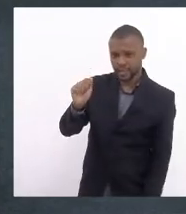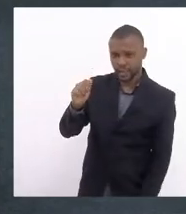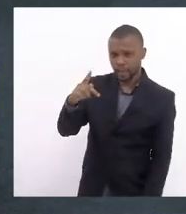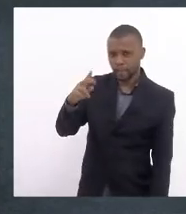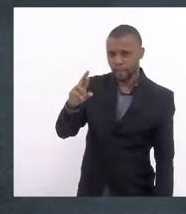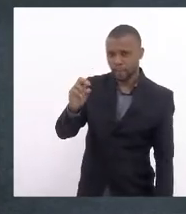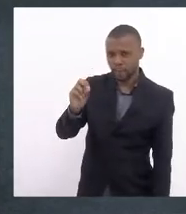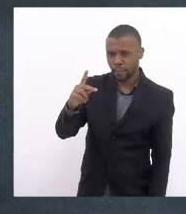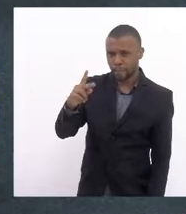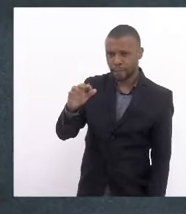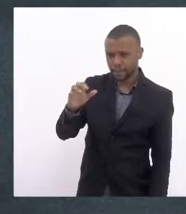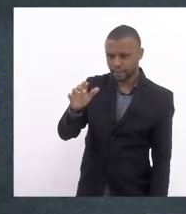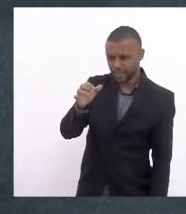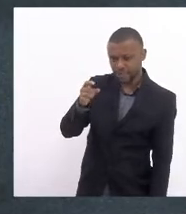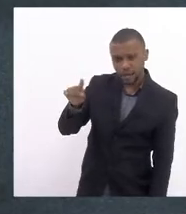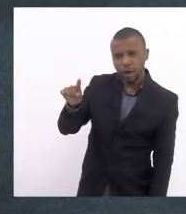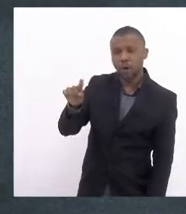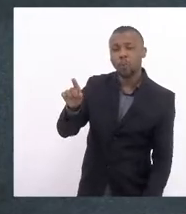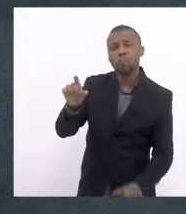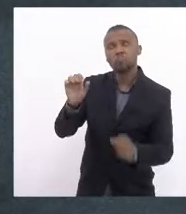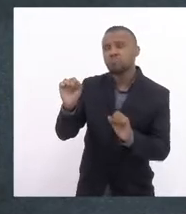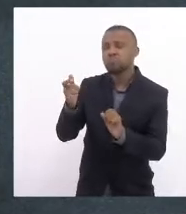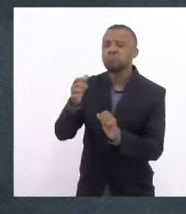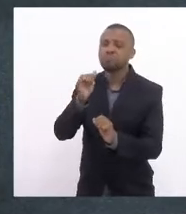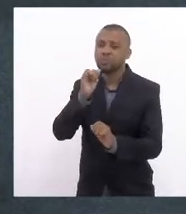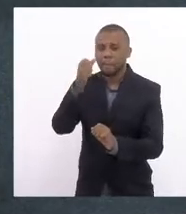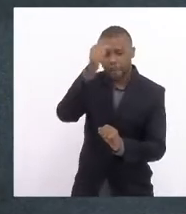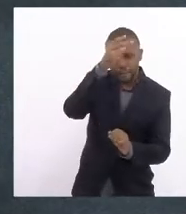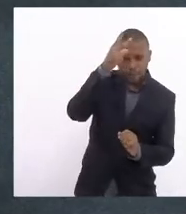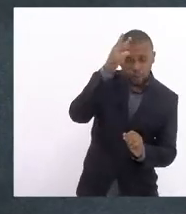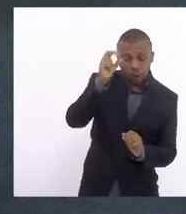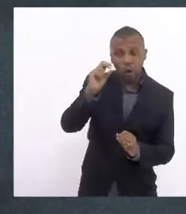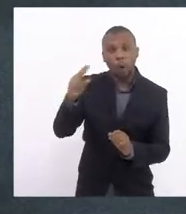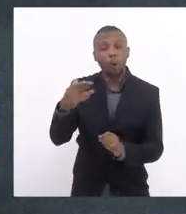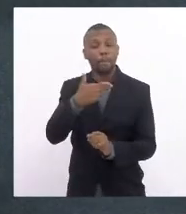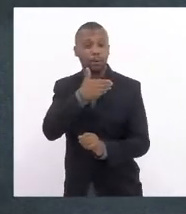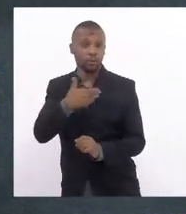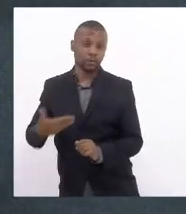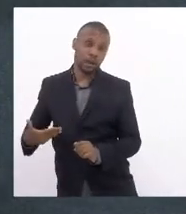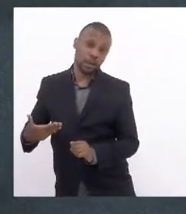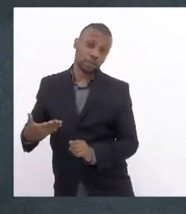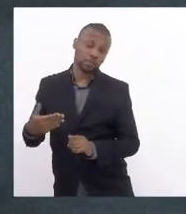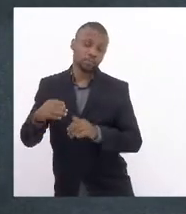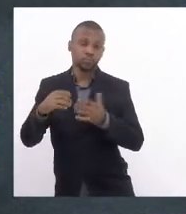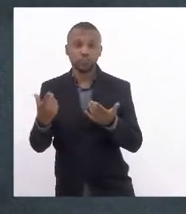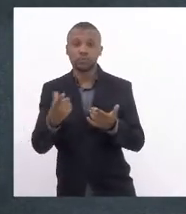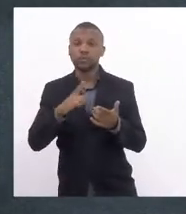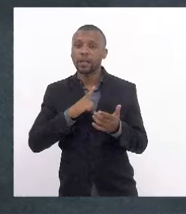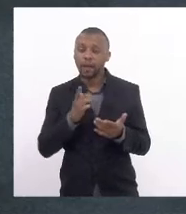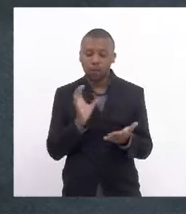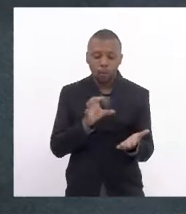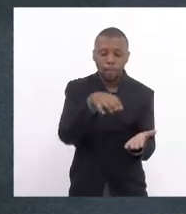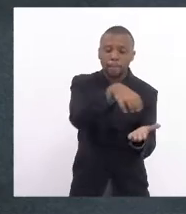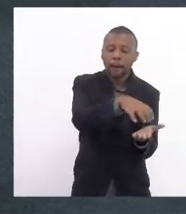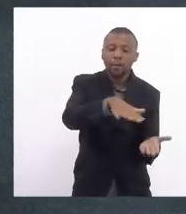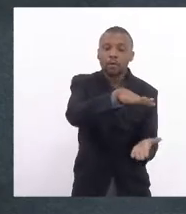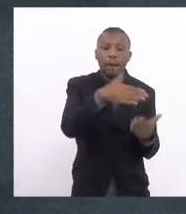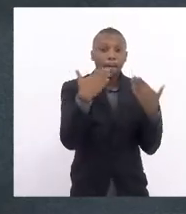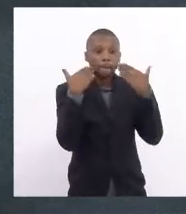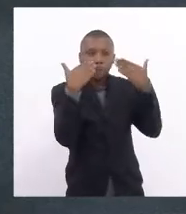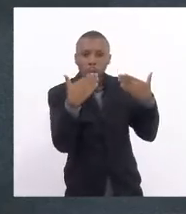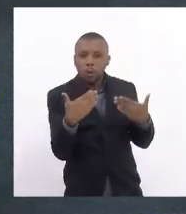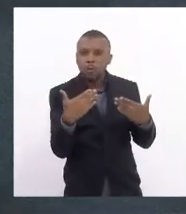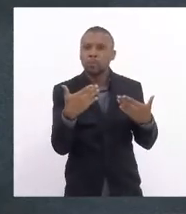pelo Estado, para que aqui passe a ter lugar, por exemplo, um grande parque público com atividades culturais, esportivas, ou seja,